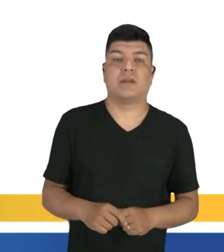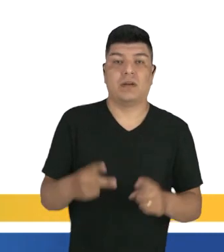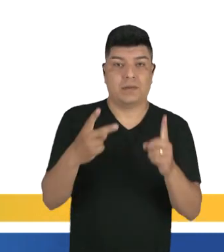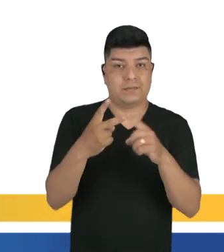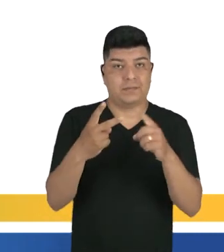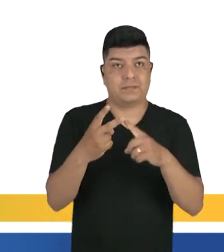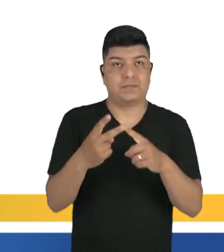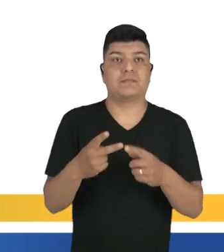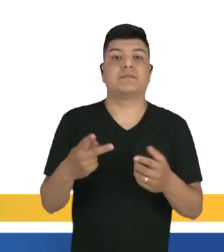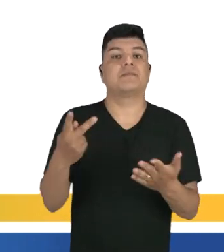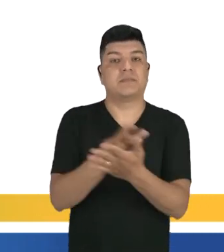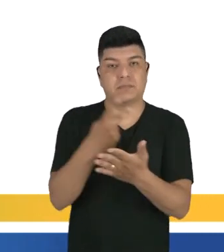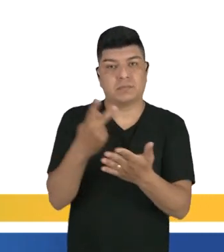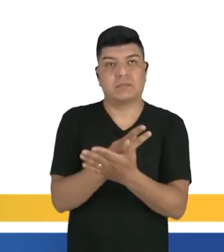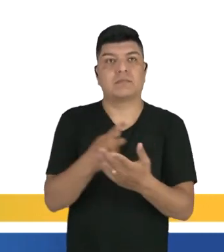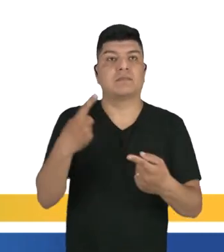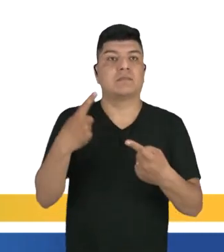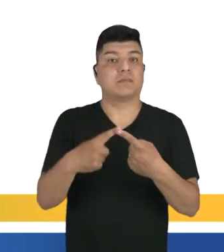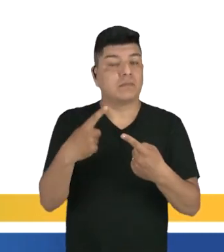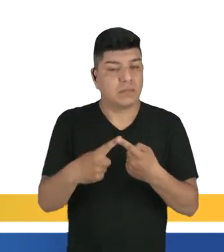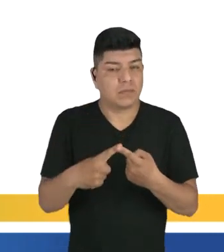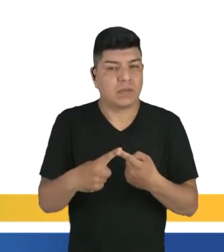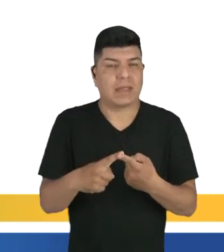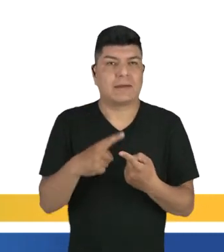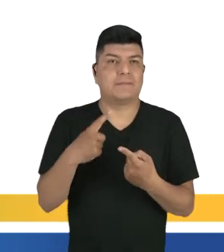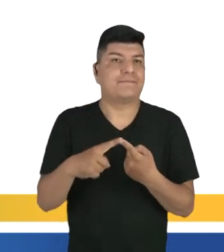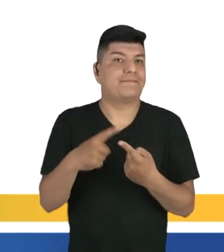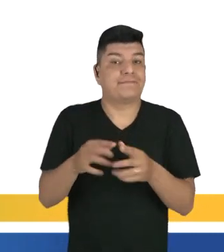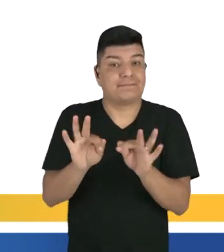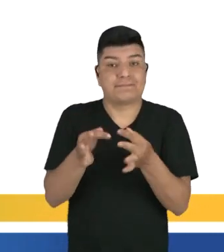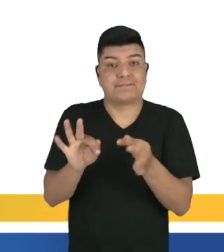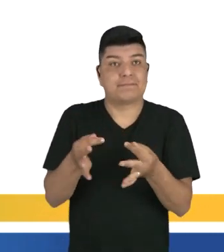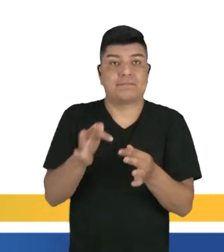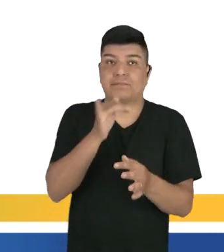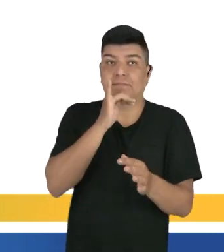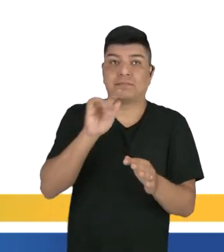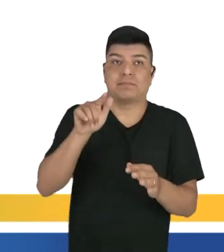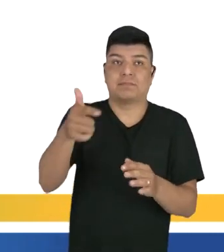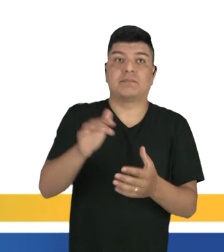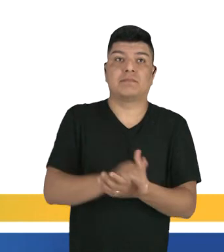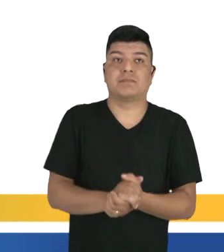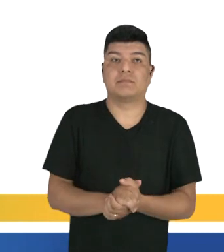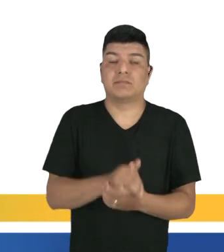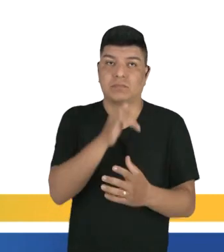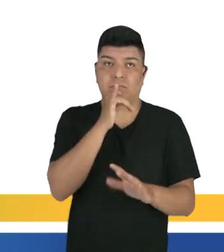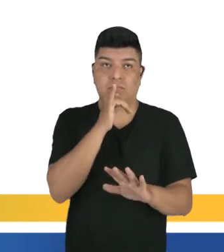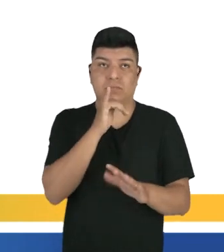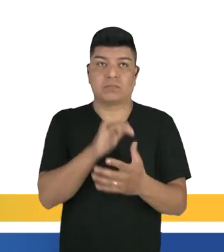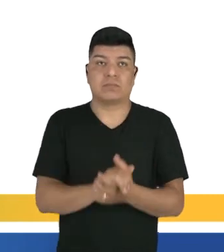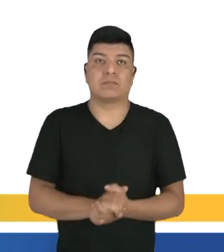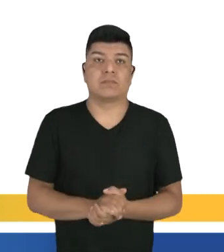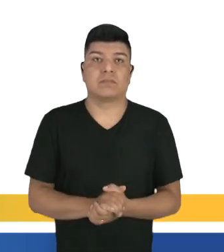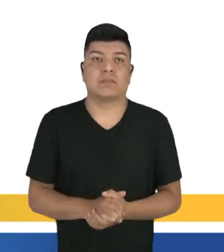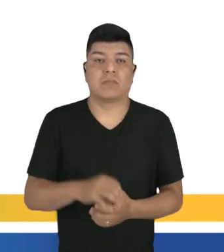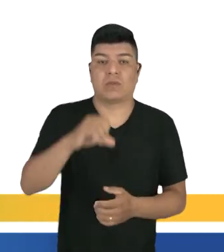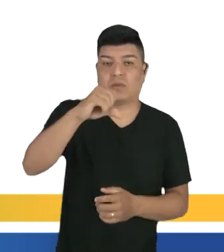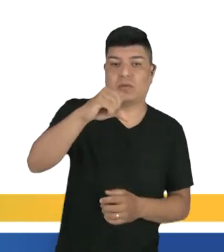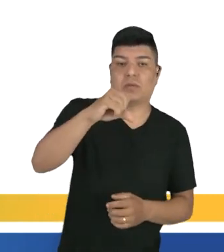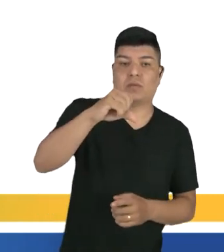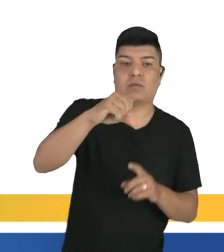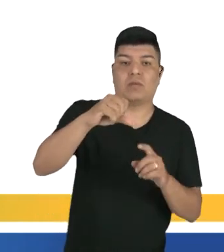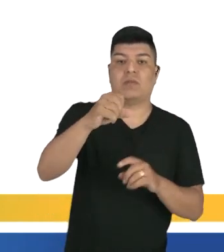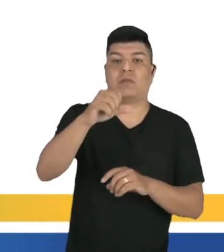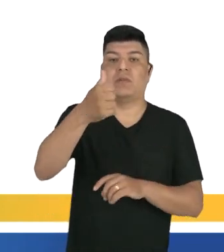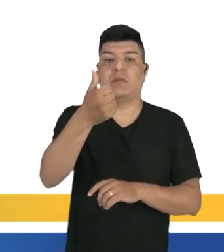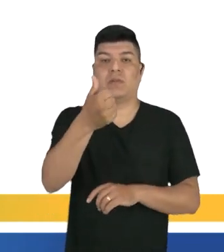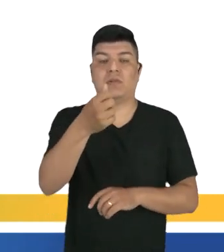segunda afirmação ela também é falsa. Por quê? Você pode pegar simplesmente um contra-exemplo. Pega, por exemplo, 9 e